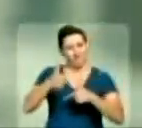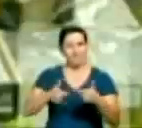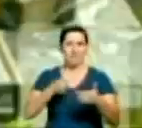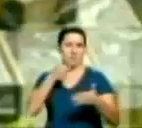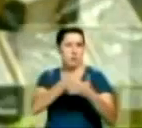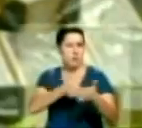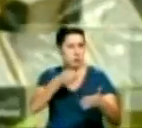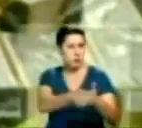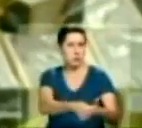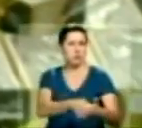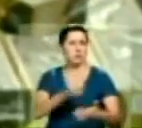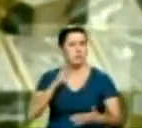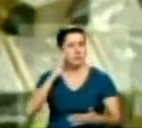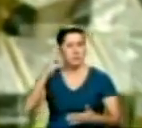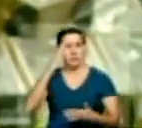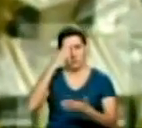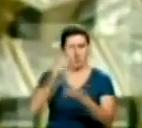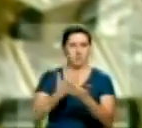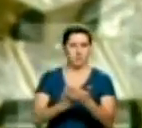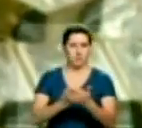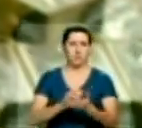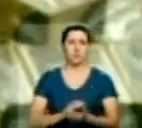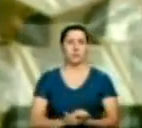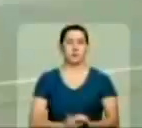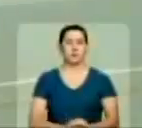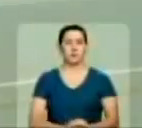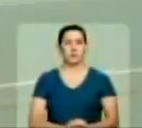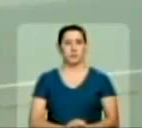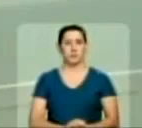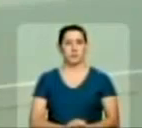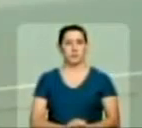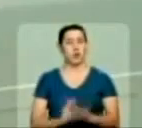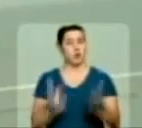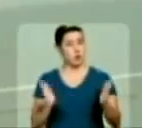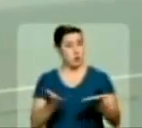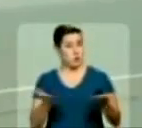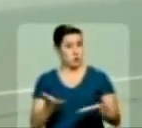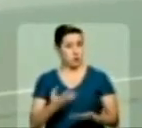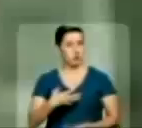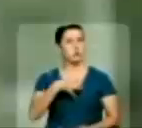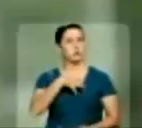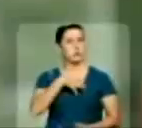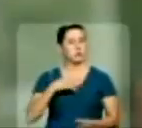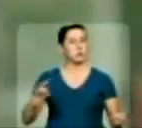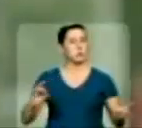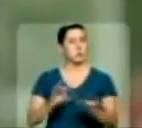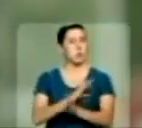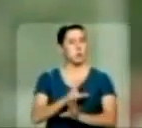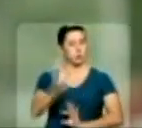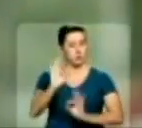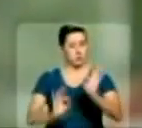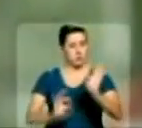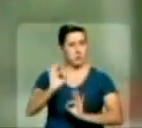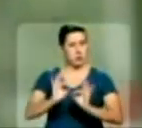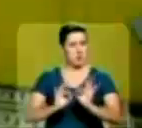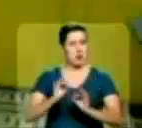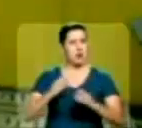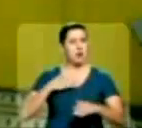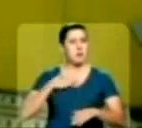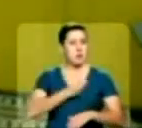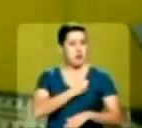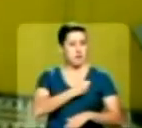Paulo feliz, conduzindo nosso país e mudar de vez a nossa